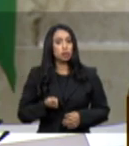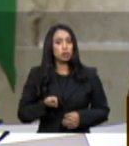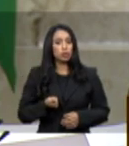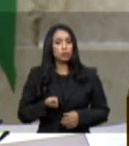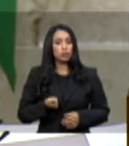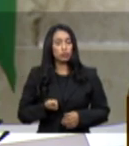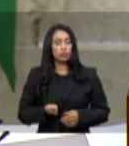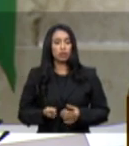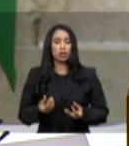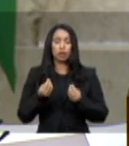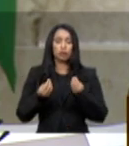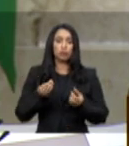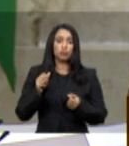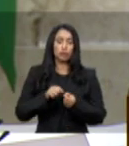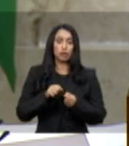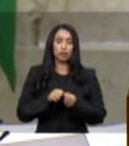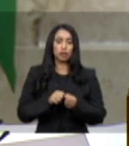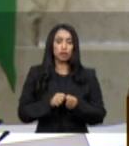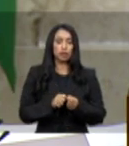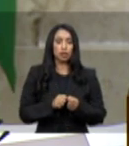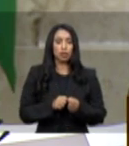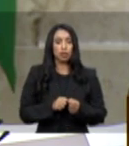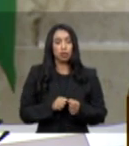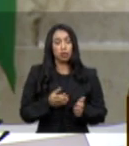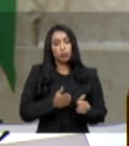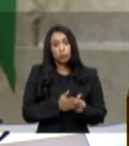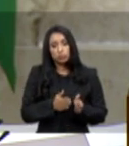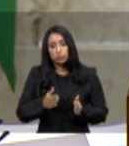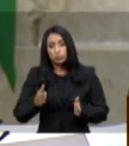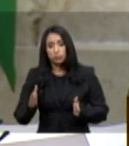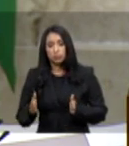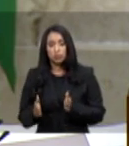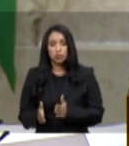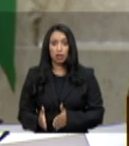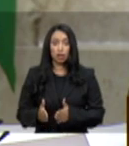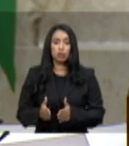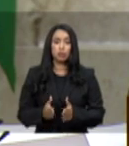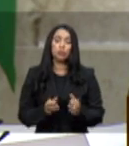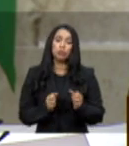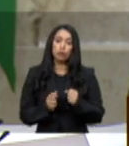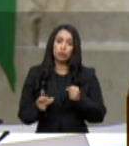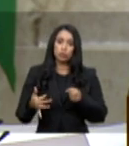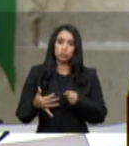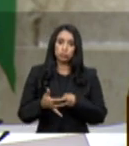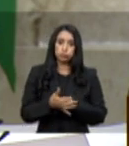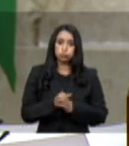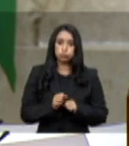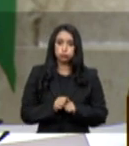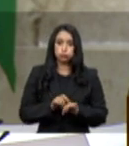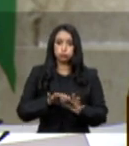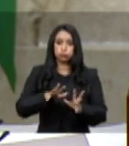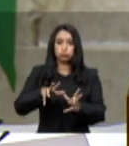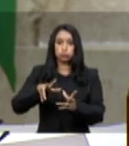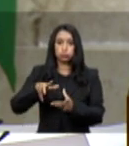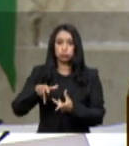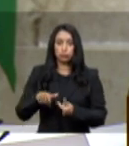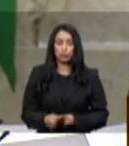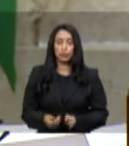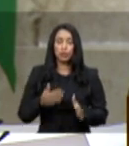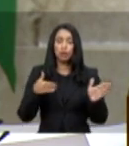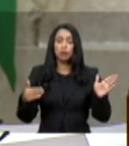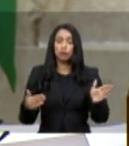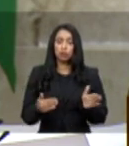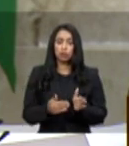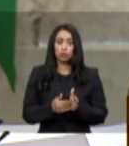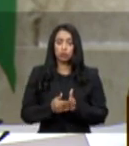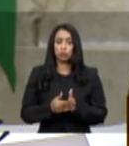ser tomados no curso de um período diverso como dilma epidemia significa dizer que toda ação